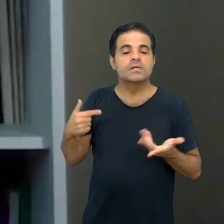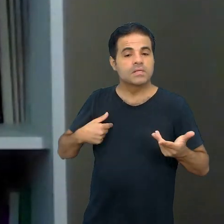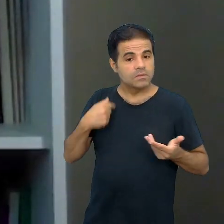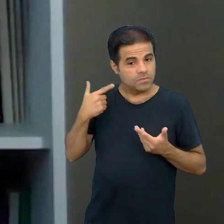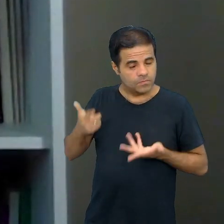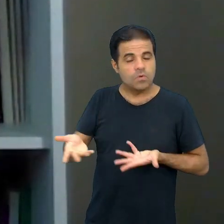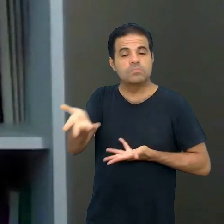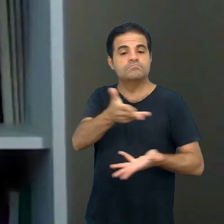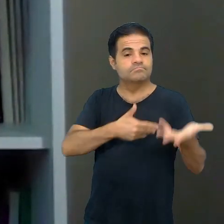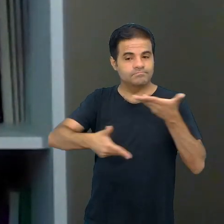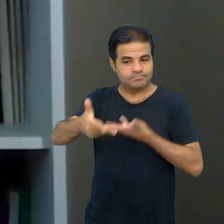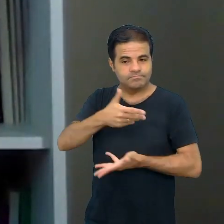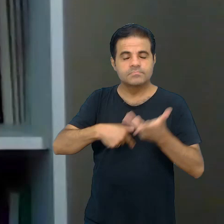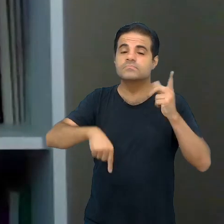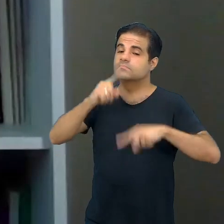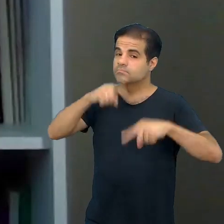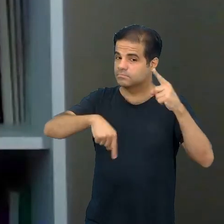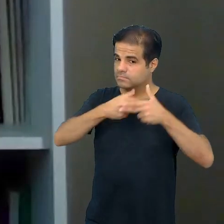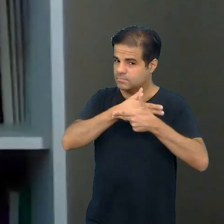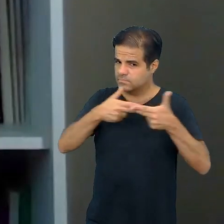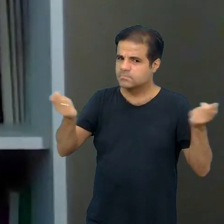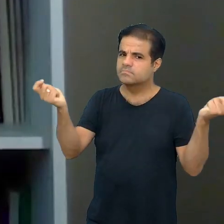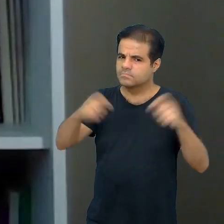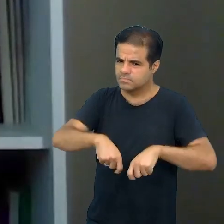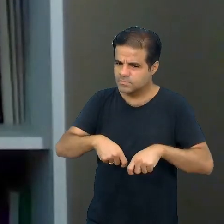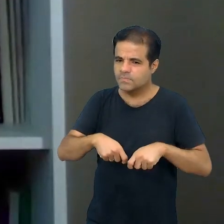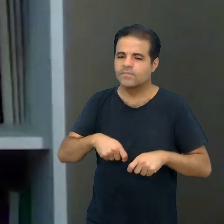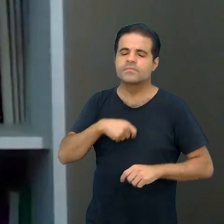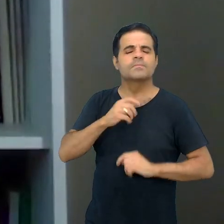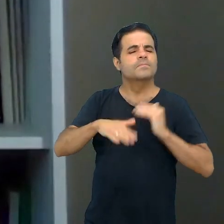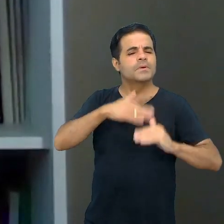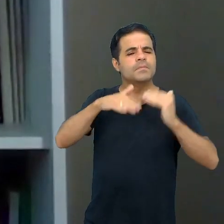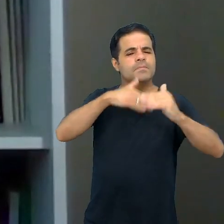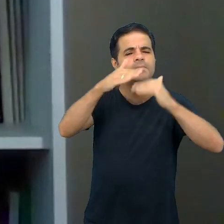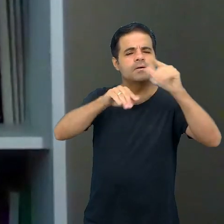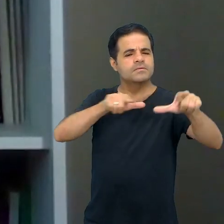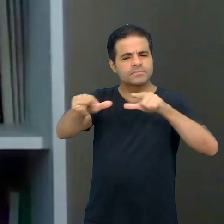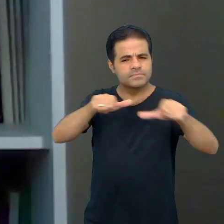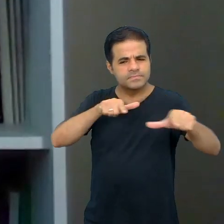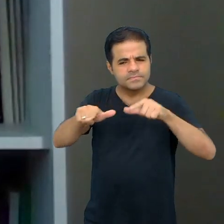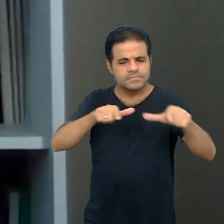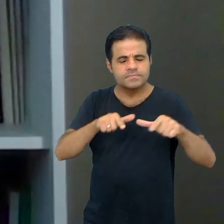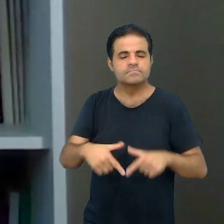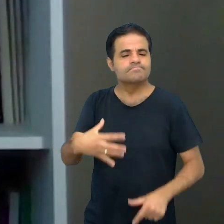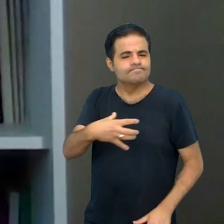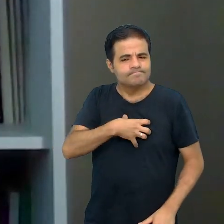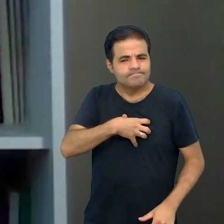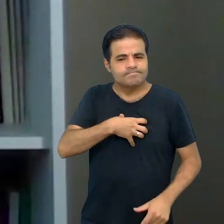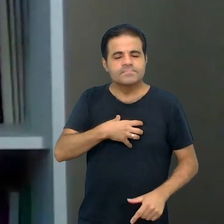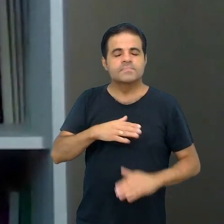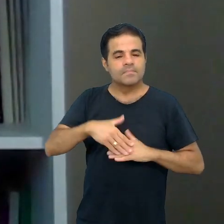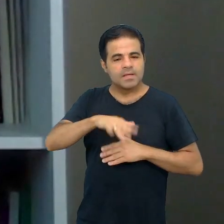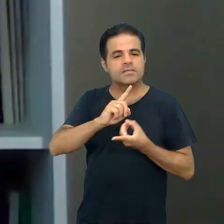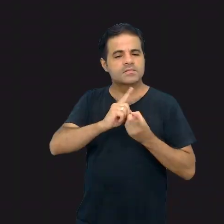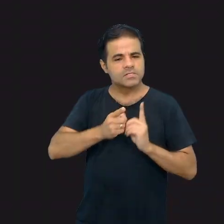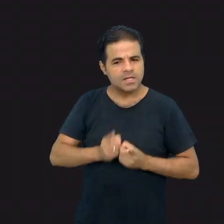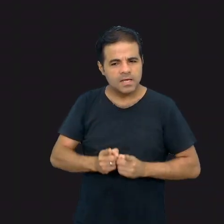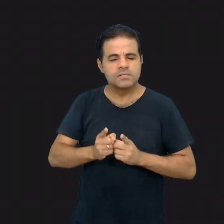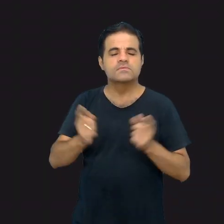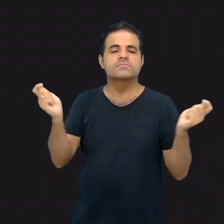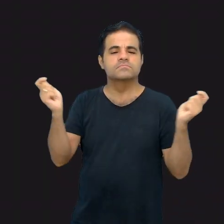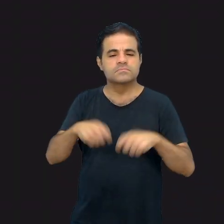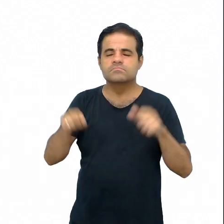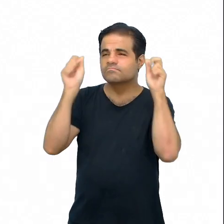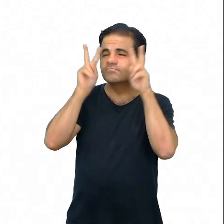aqui compartilhar o material para que nós possamos, então, desenvolver o trabalho de forma mais didática e que vocês